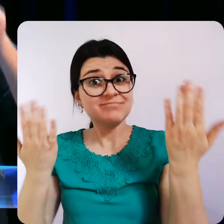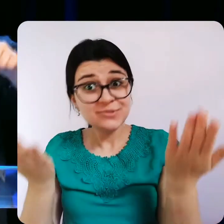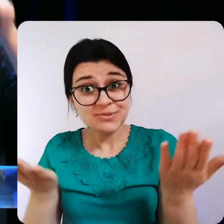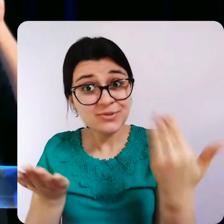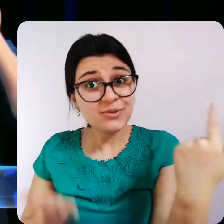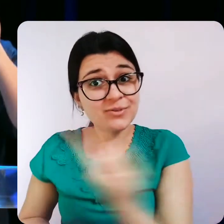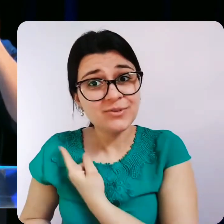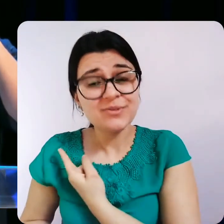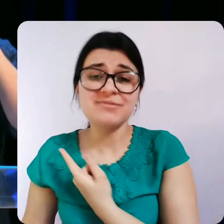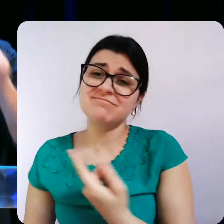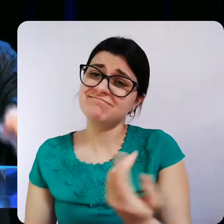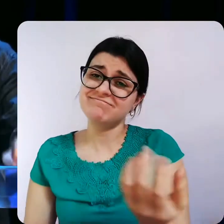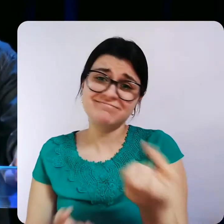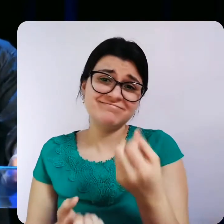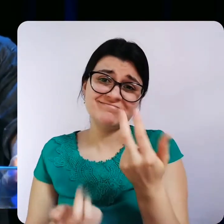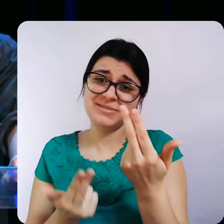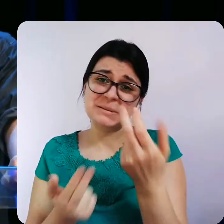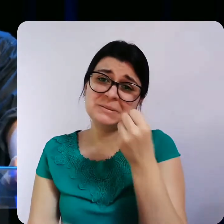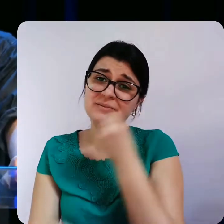princípios elementares deste mundo.